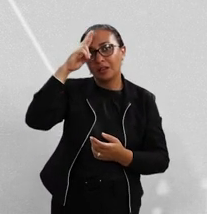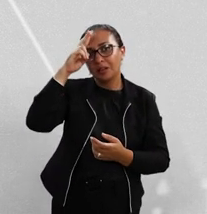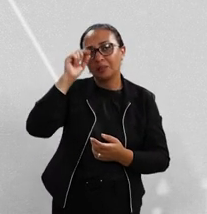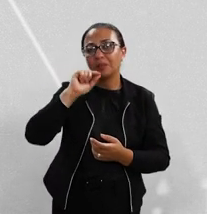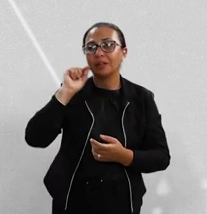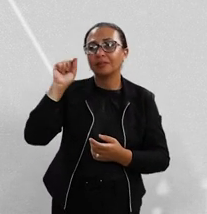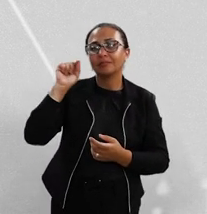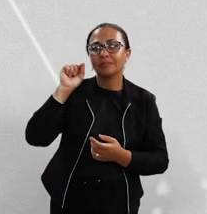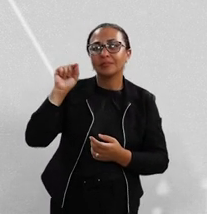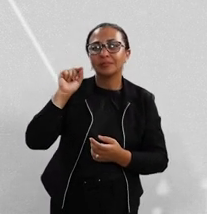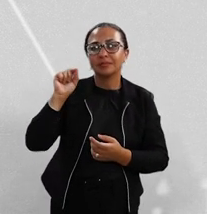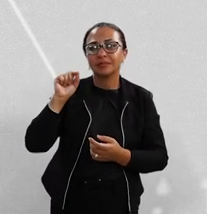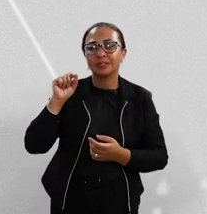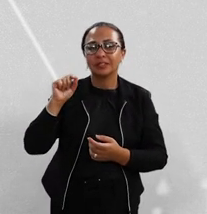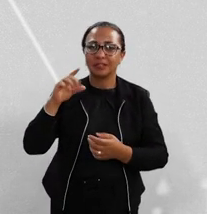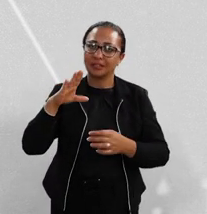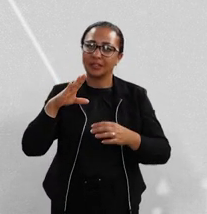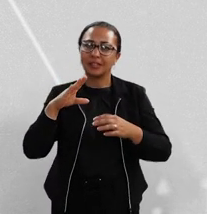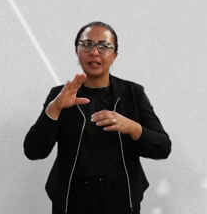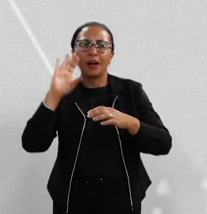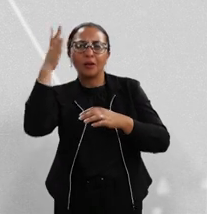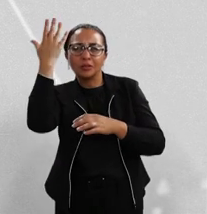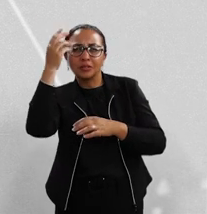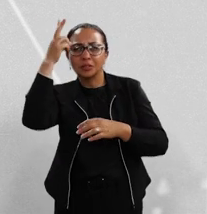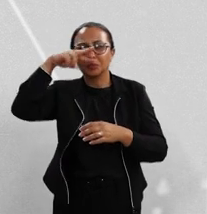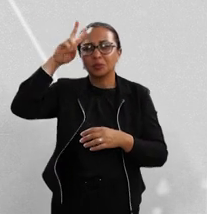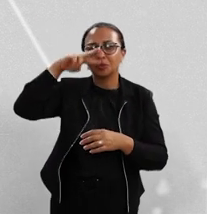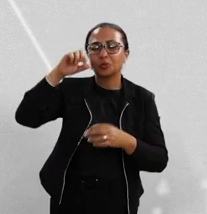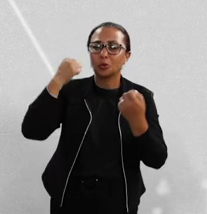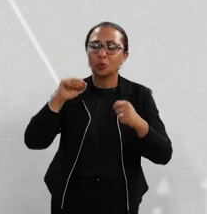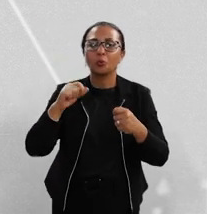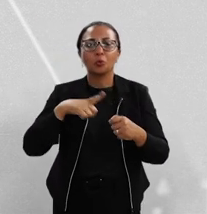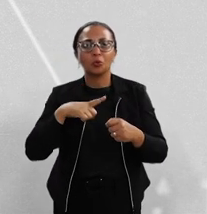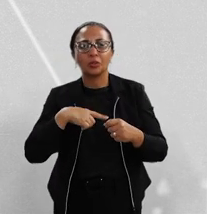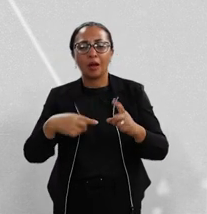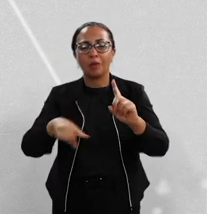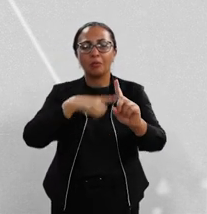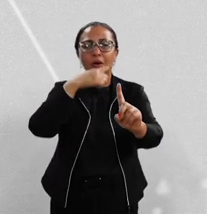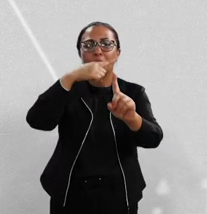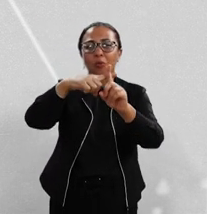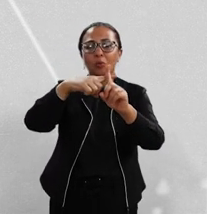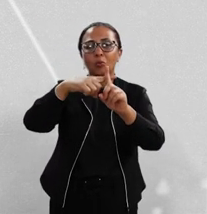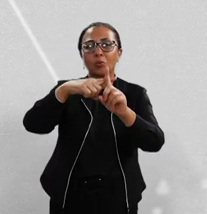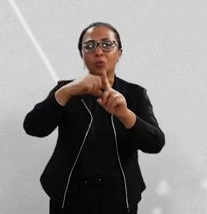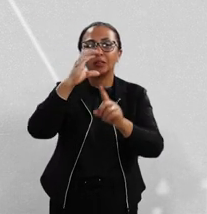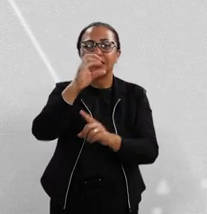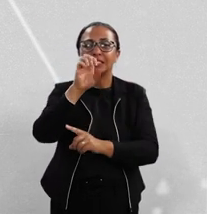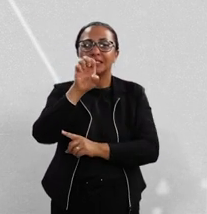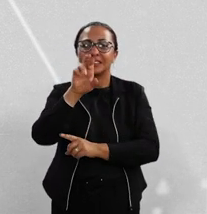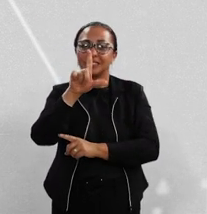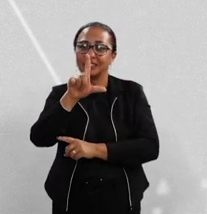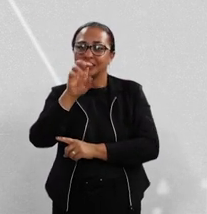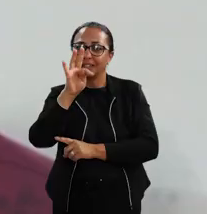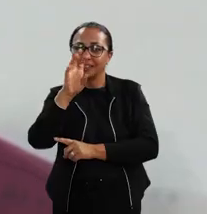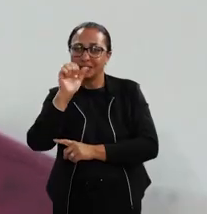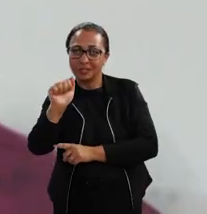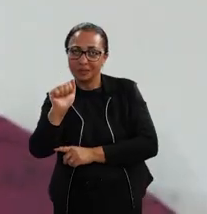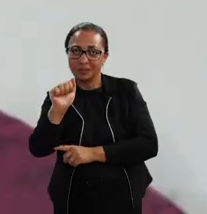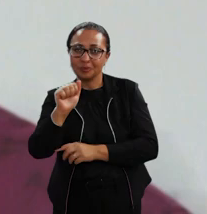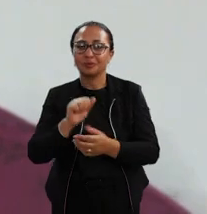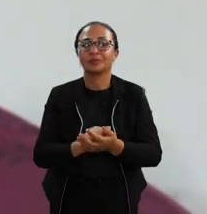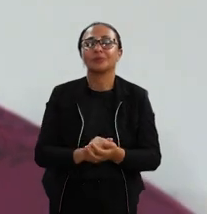remete àquele momento histórico, que pode ser uma cruz celta. Quando